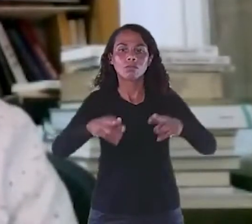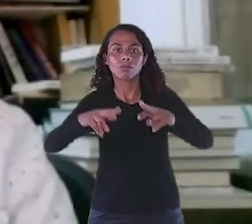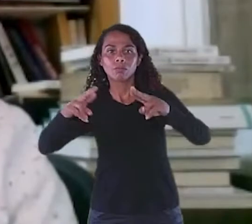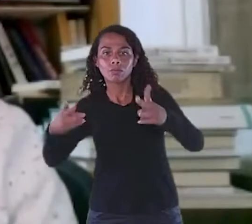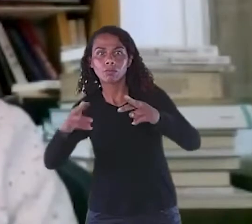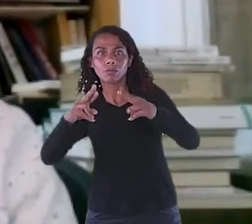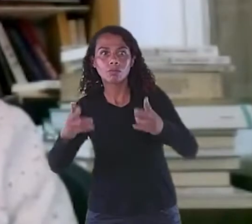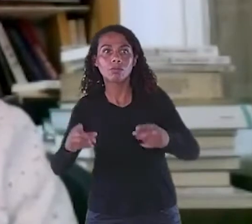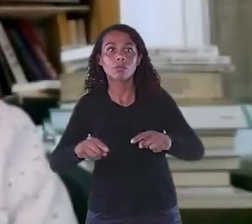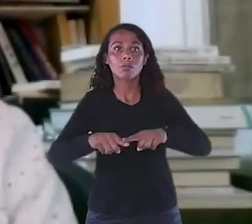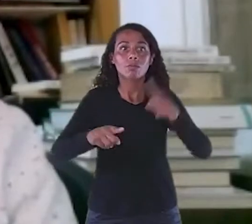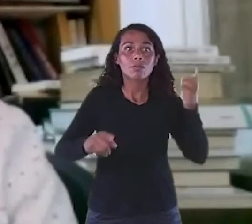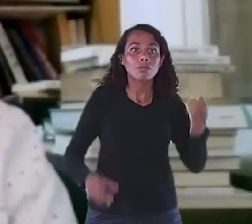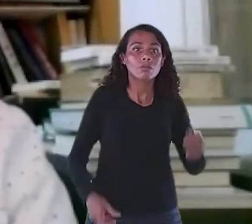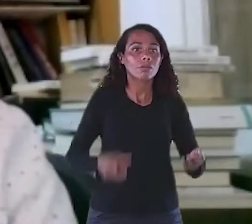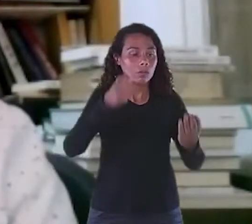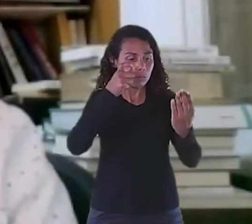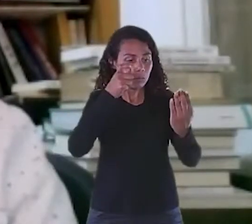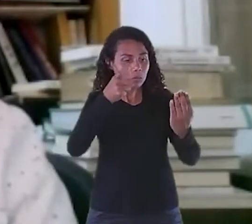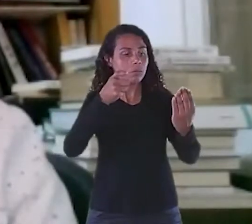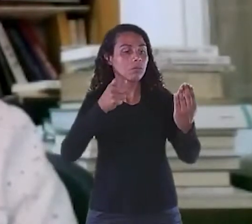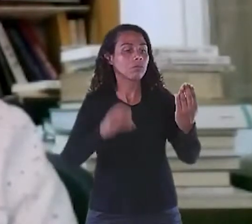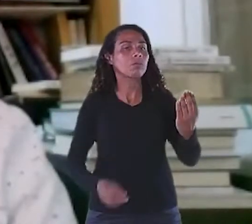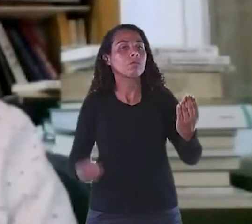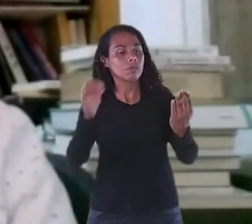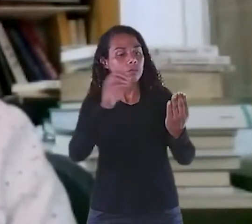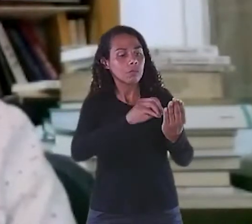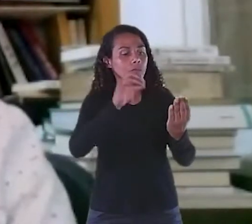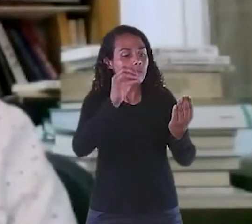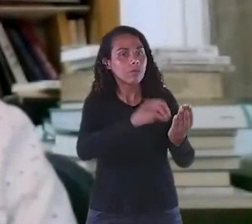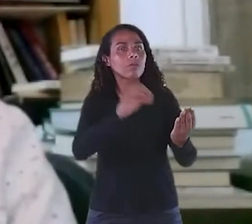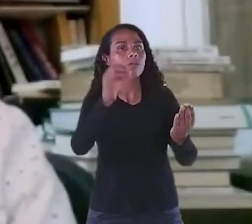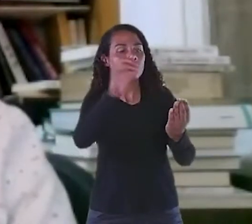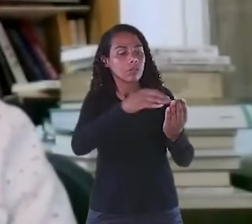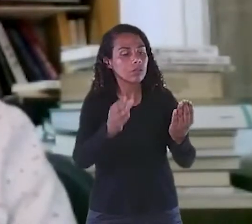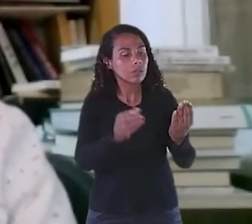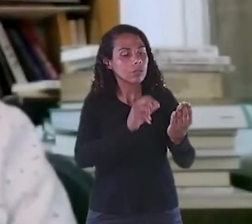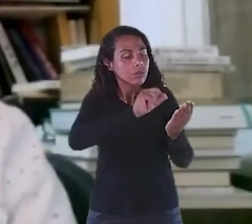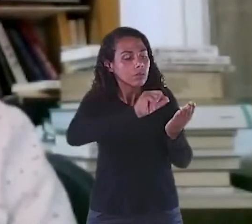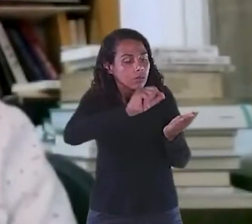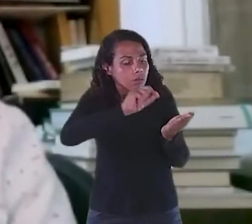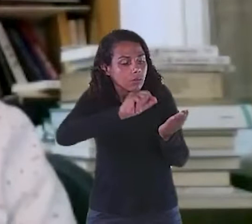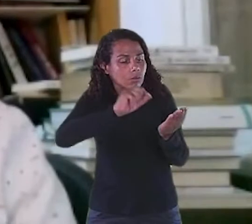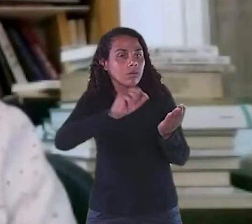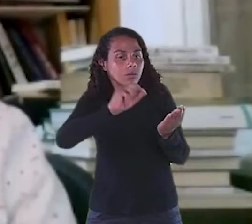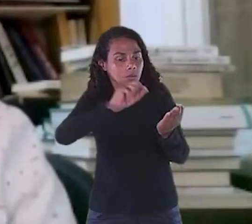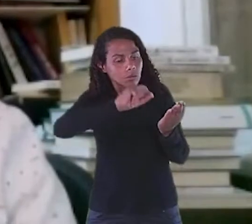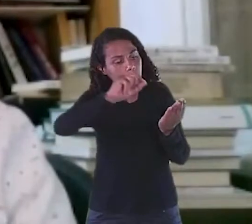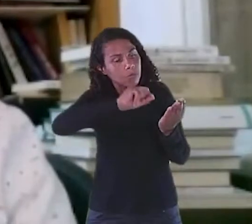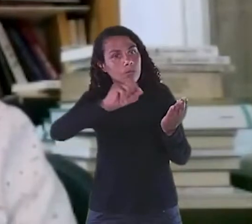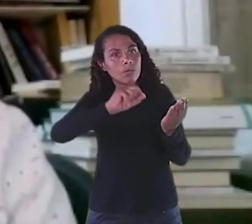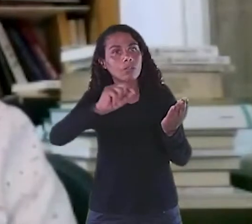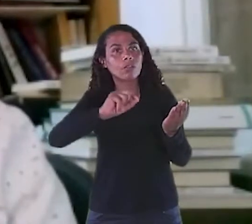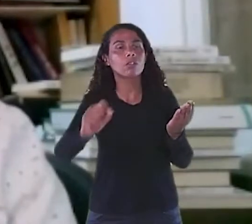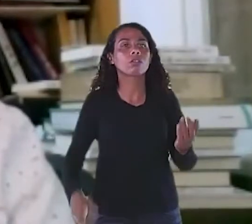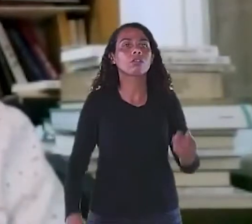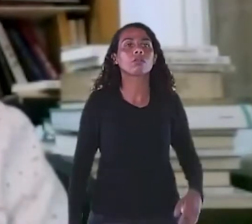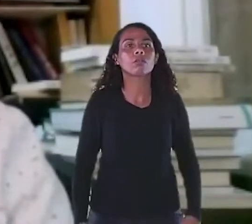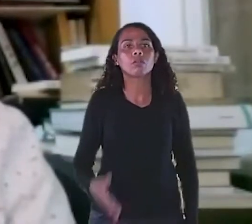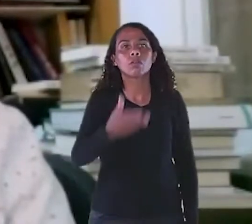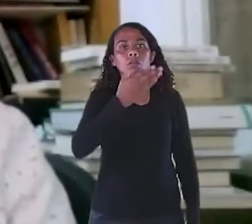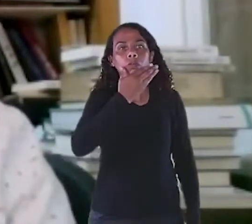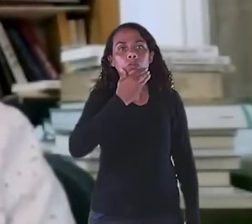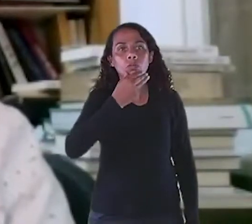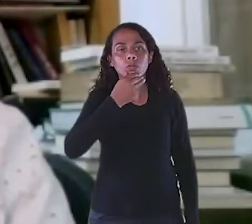E propus isso lá ao Tito Montenegro, da Arquipélago Editorial, que é um super editor,